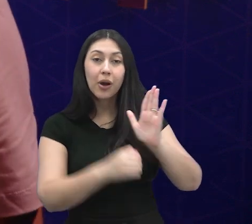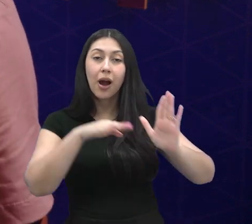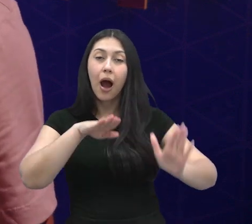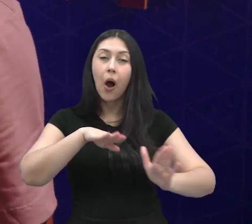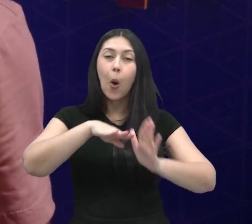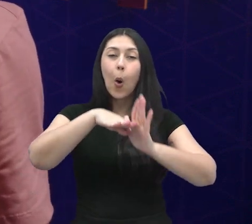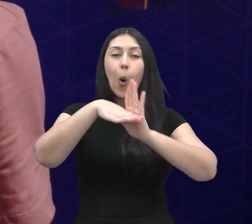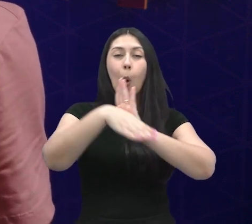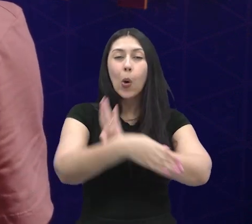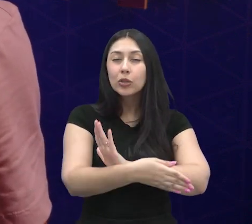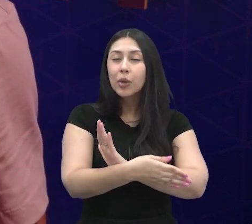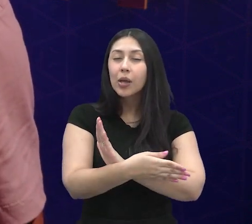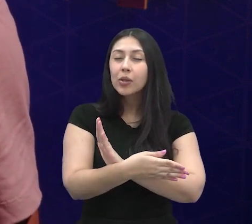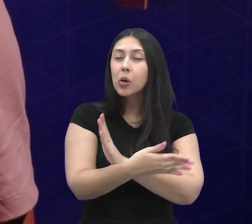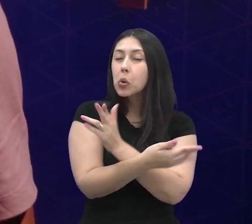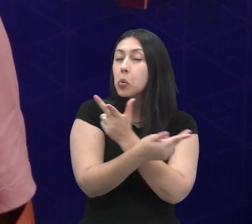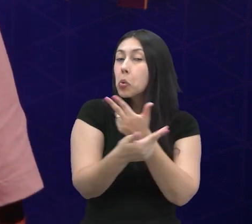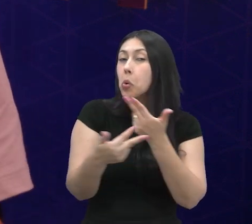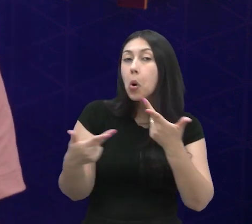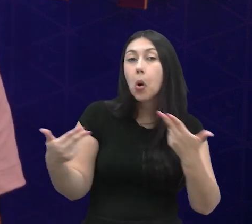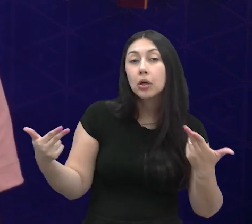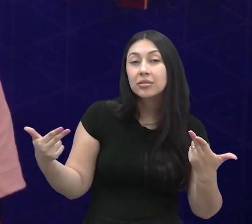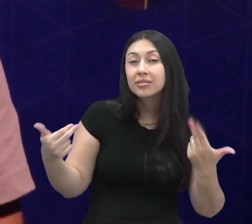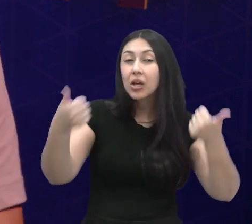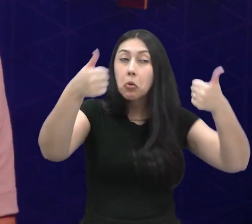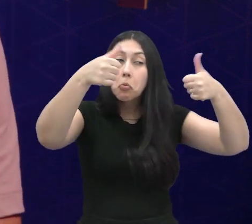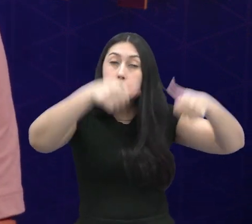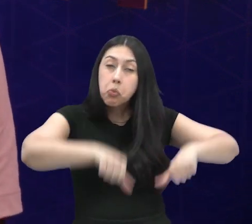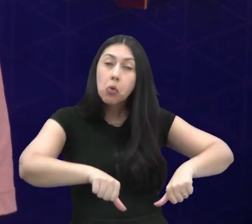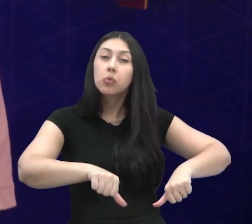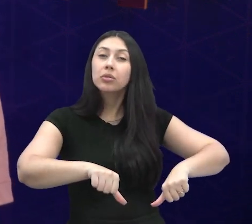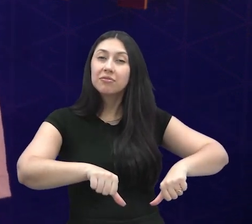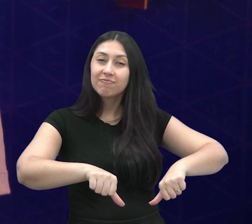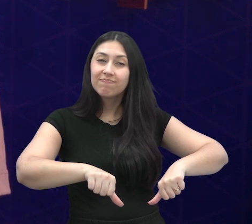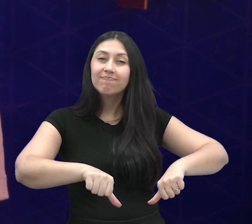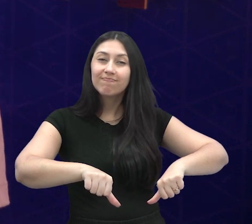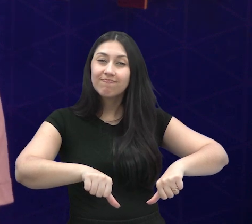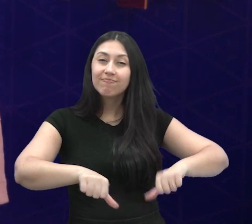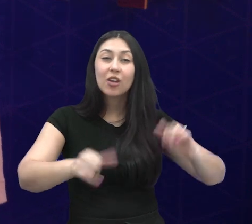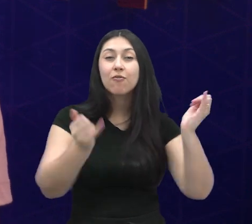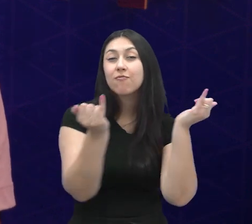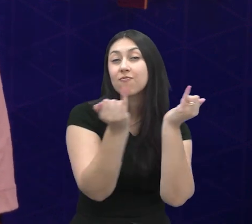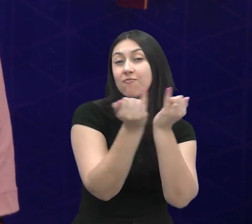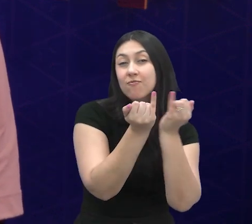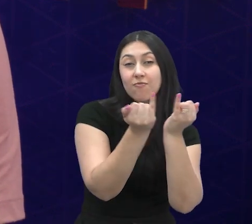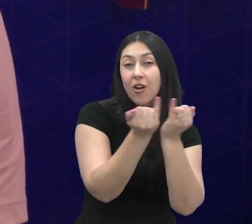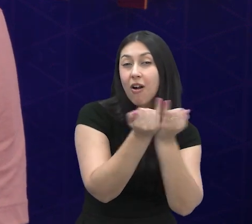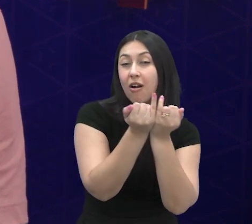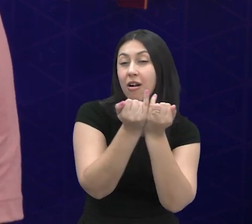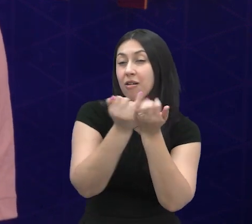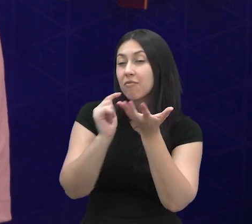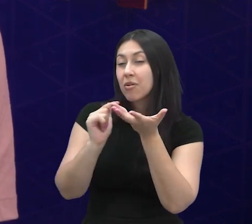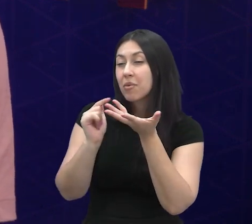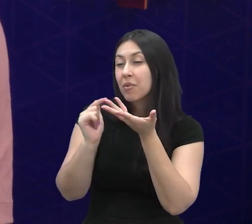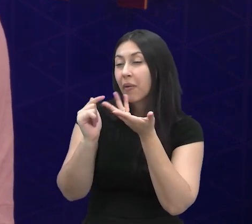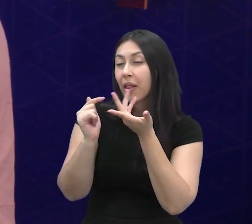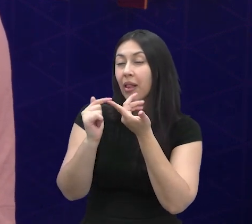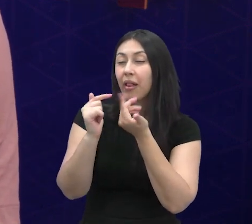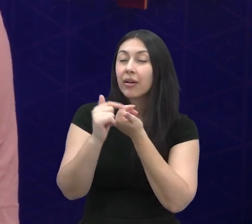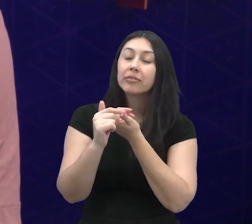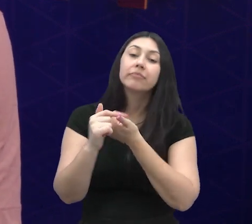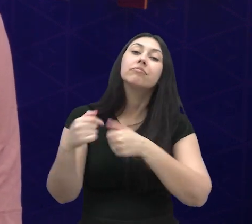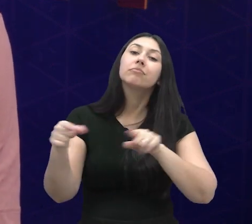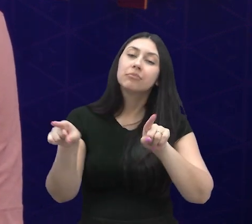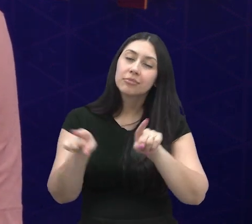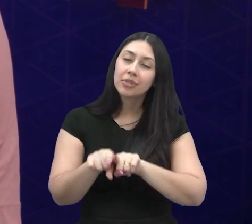só consumir e te apresentar essas notícias negativas, essas fofoca e tudo mais,